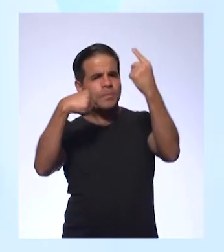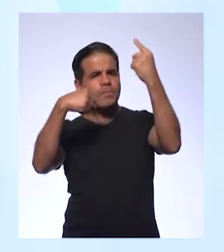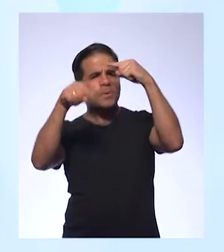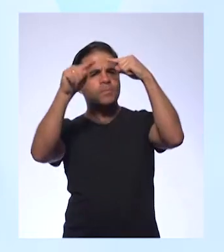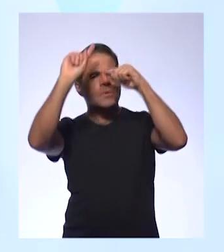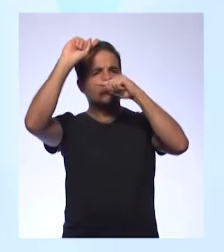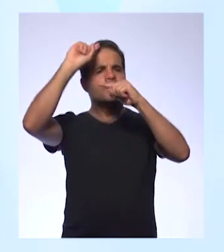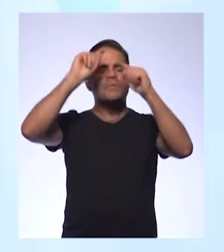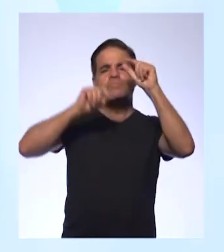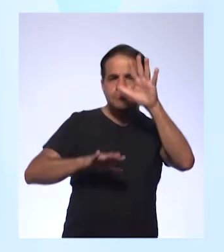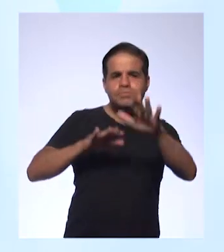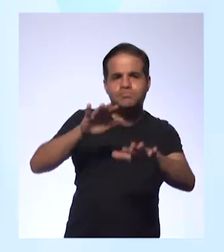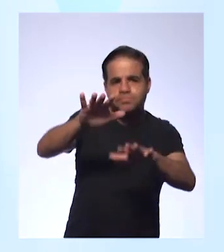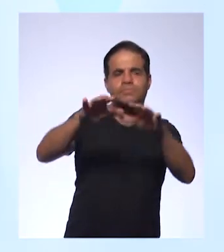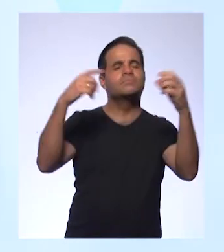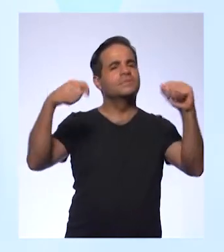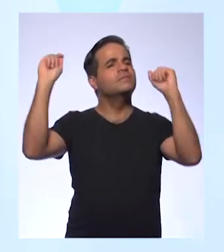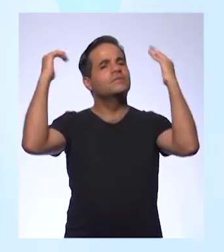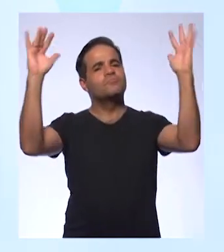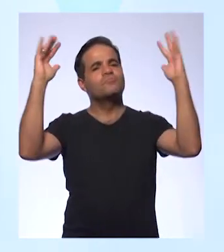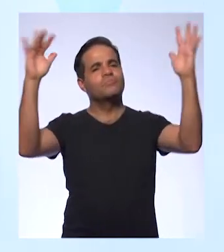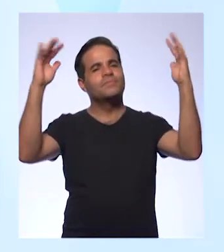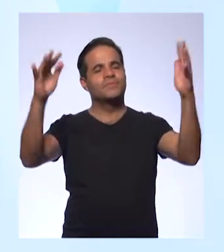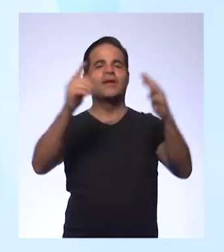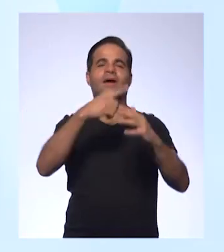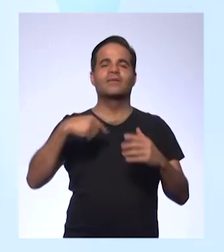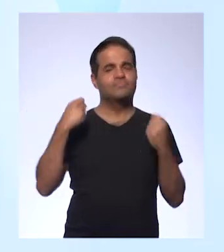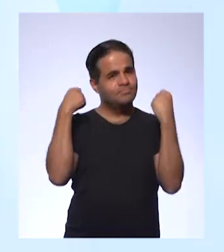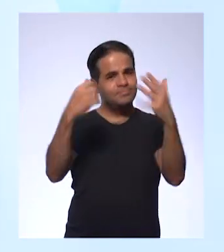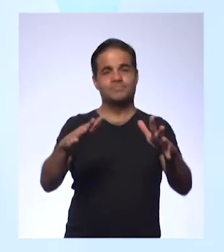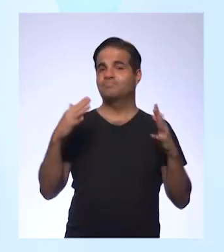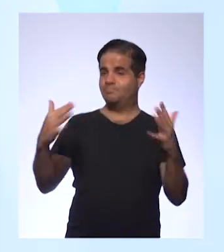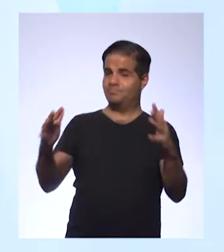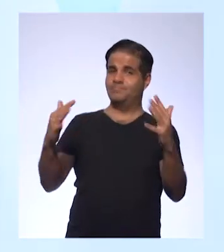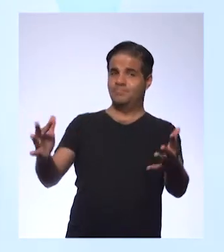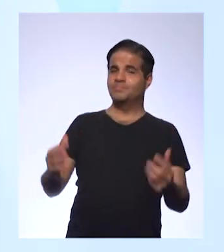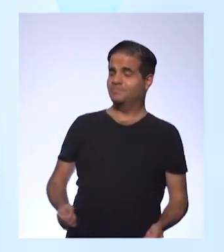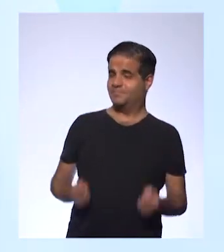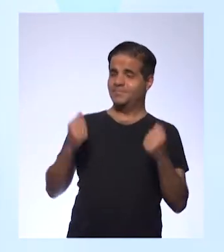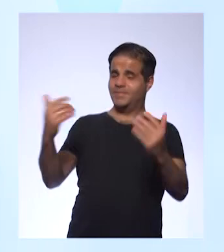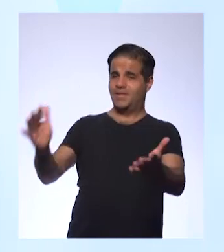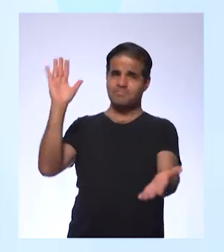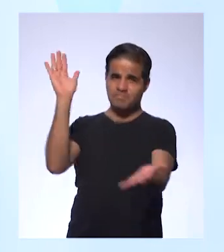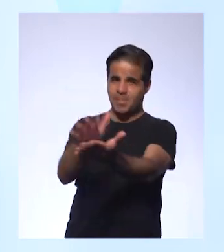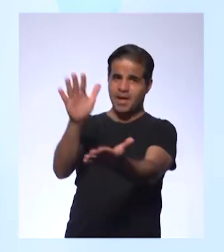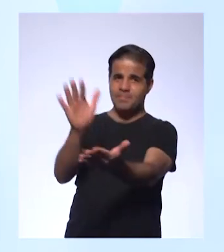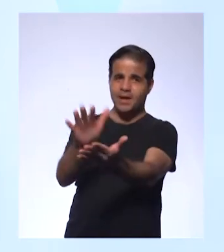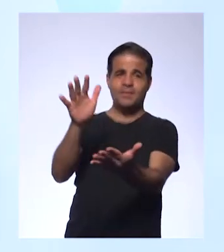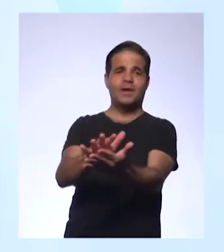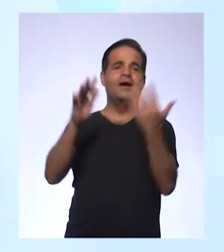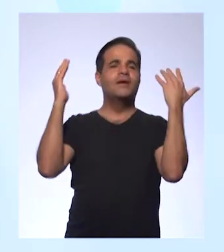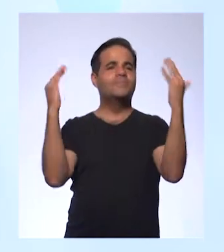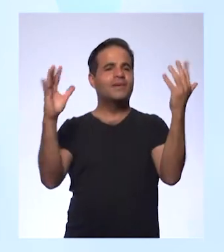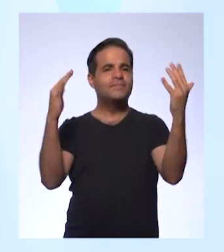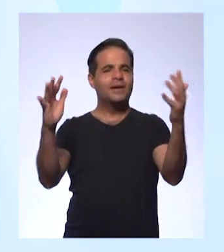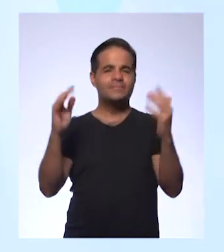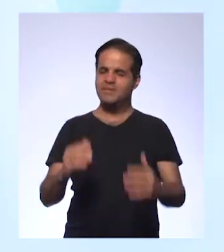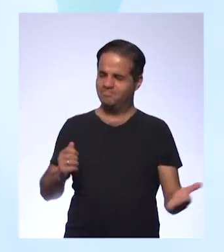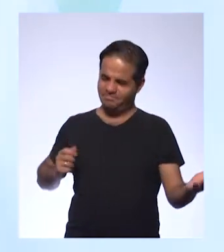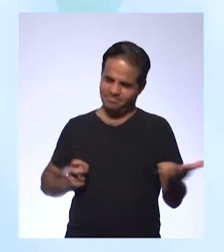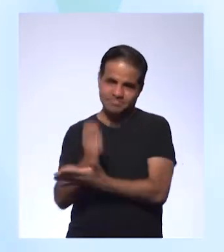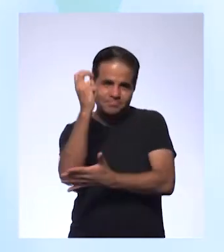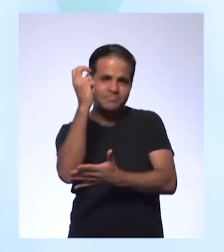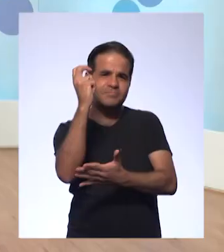que você deve comemorar. Então, a gente já dá aí o parabéns pelo golaço, hein? Artilheira, a Gabriele.